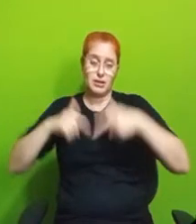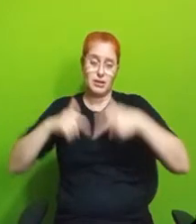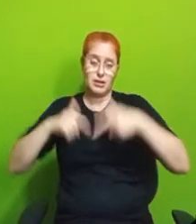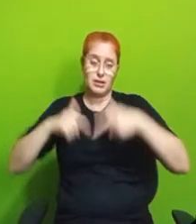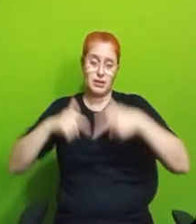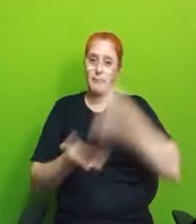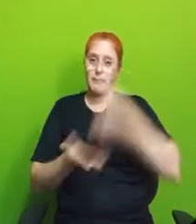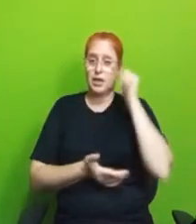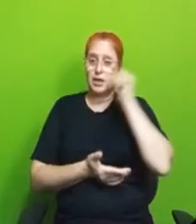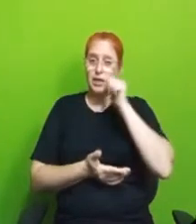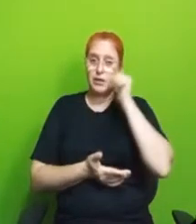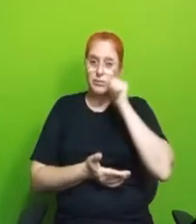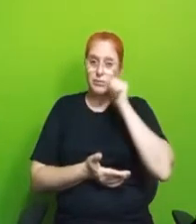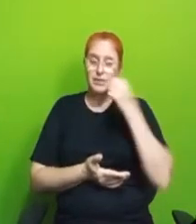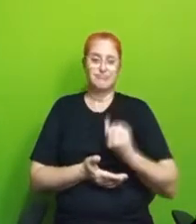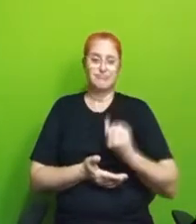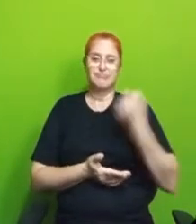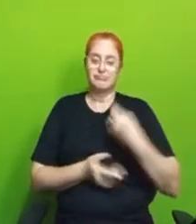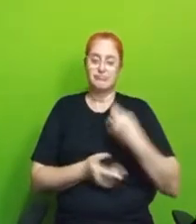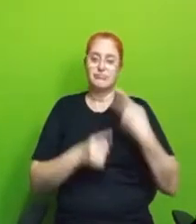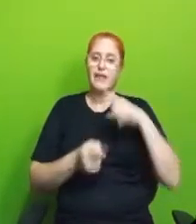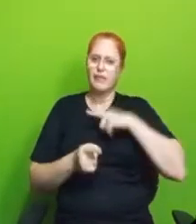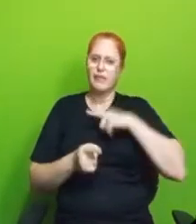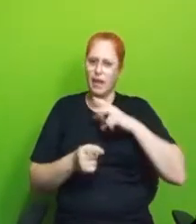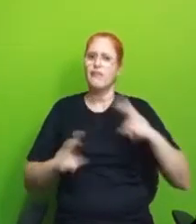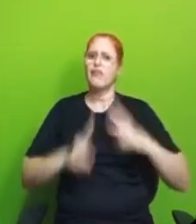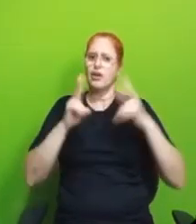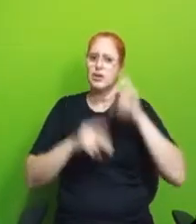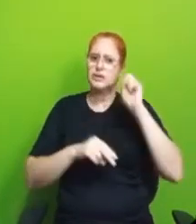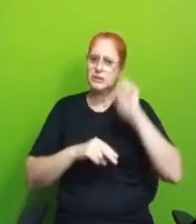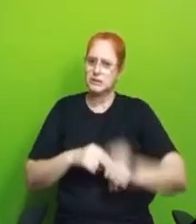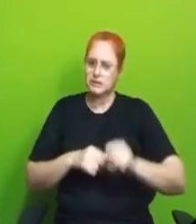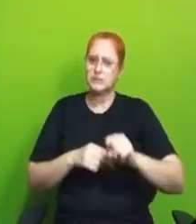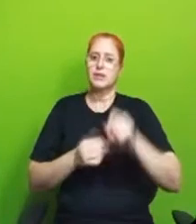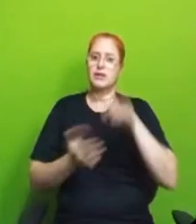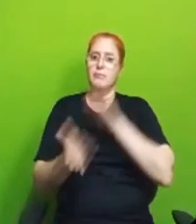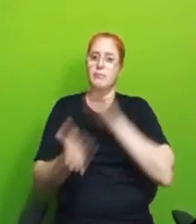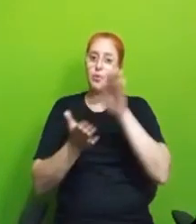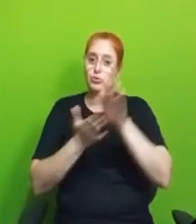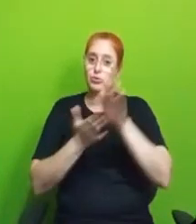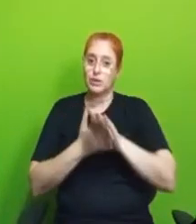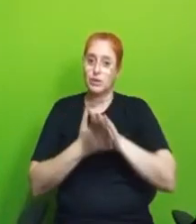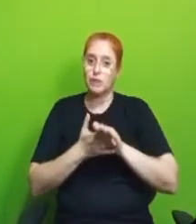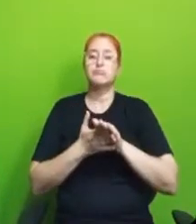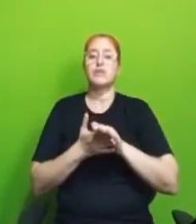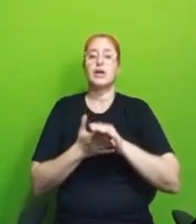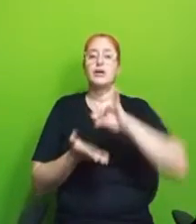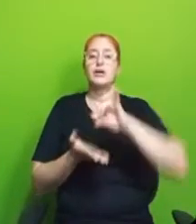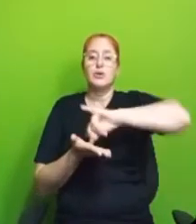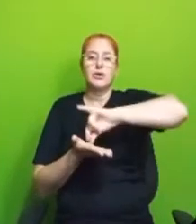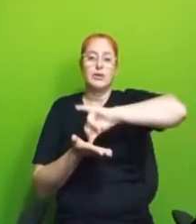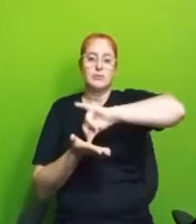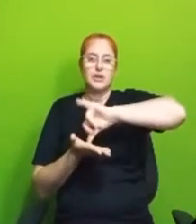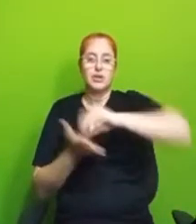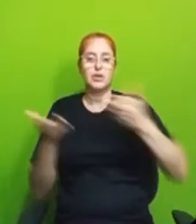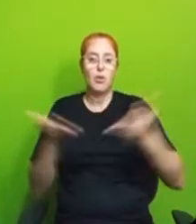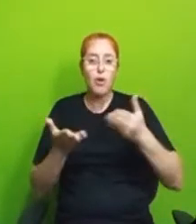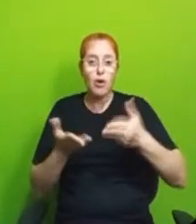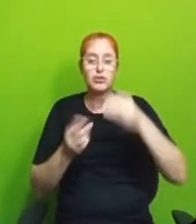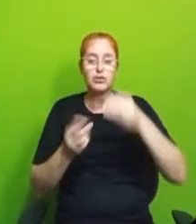Ele produz valor ao produzir a mercadoria que é mais valiosa para o capital, e ele hoje é uma mediação